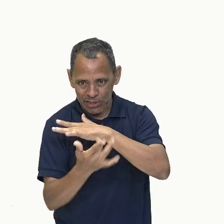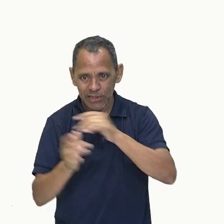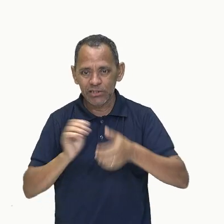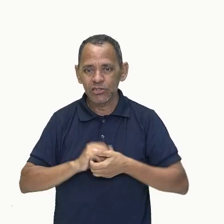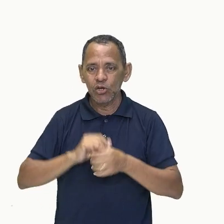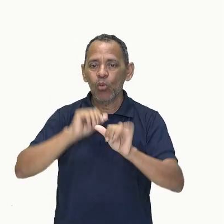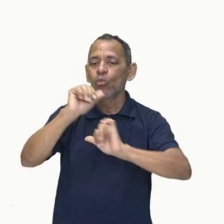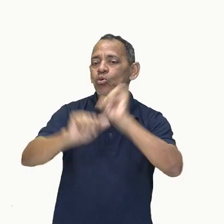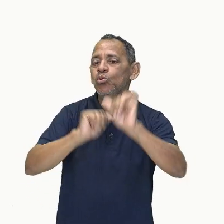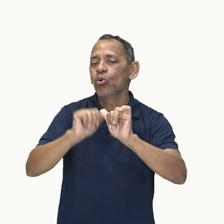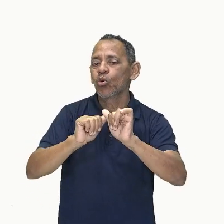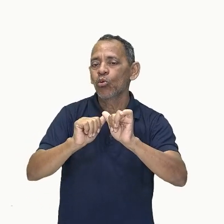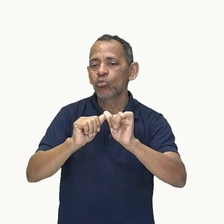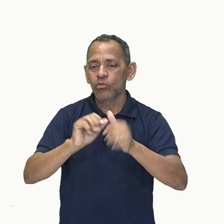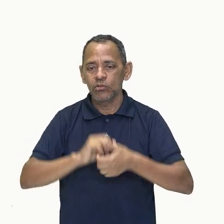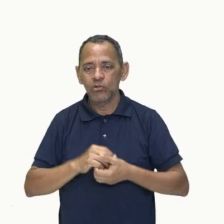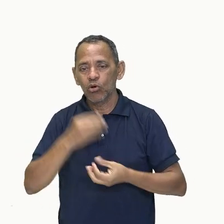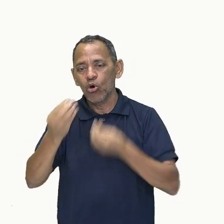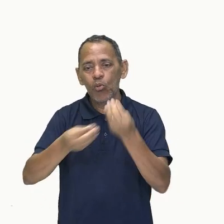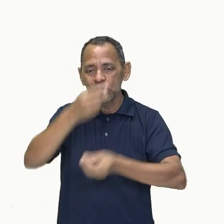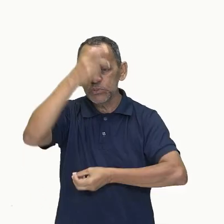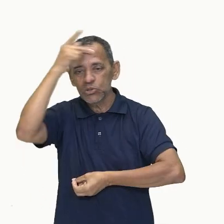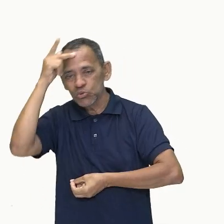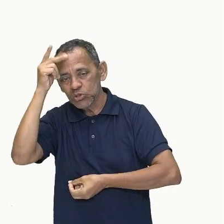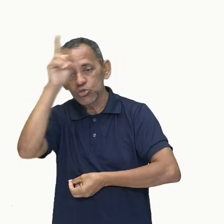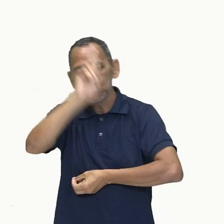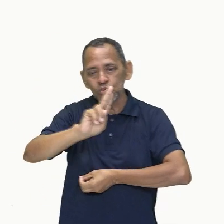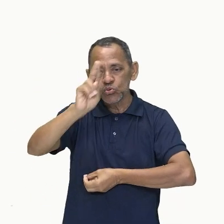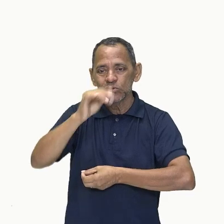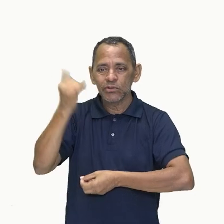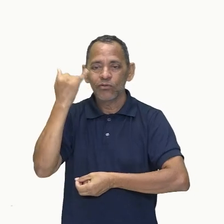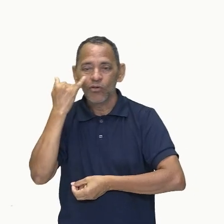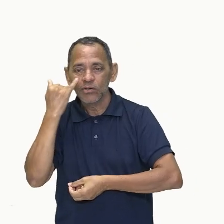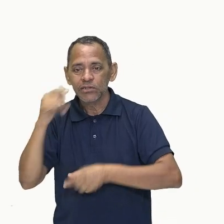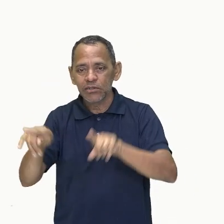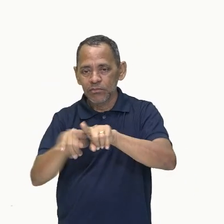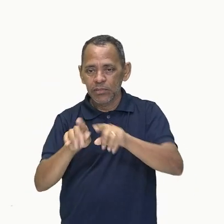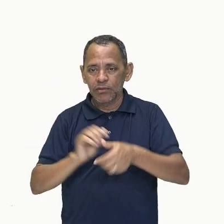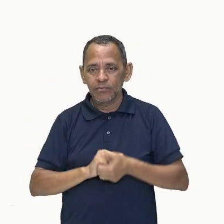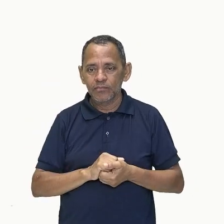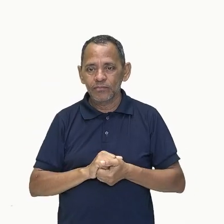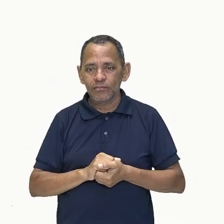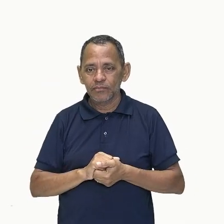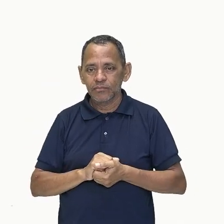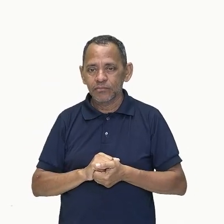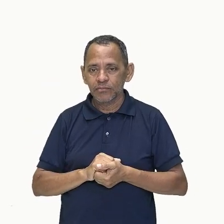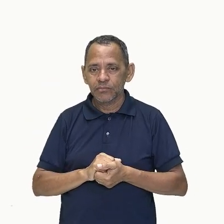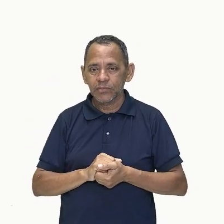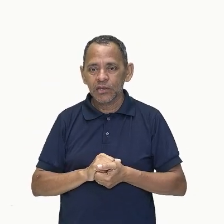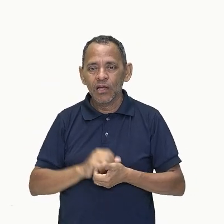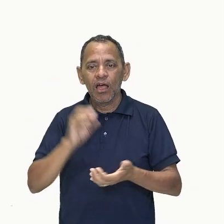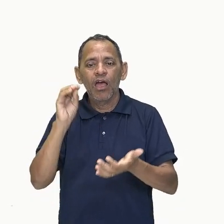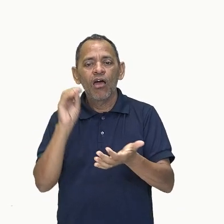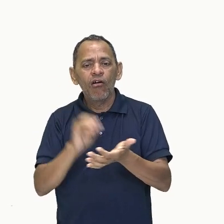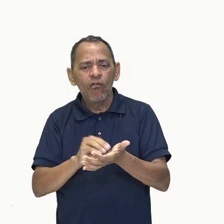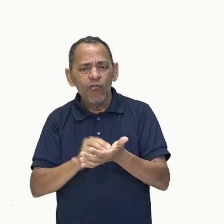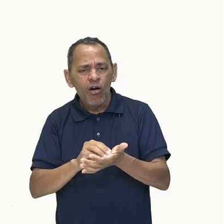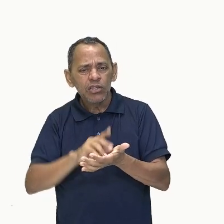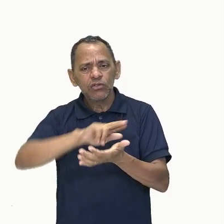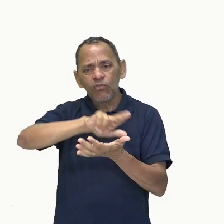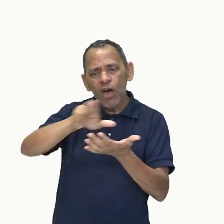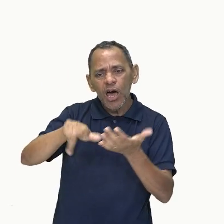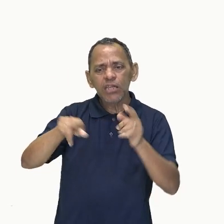as pessoas consomem a informação. Narrativas falsas, muitas vezes com forte